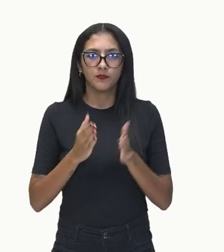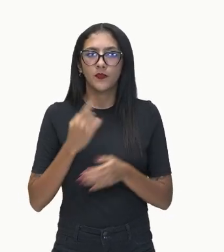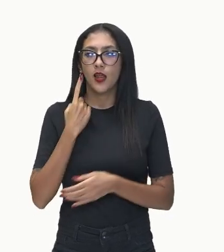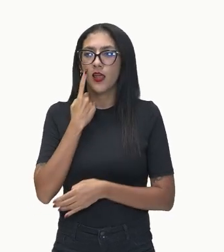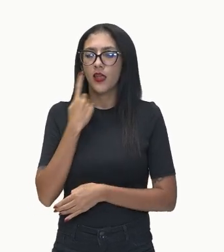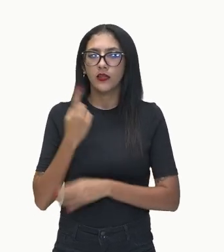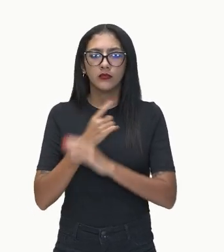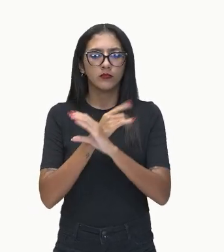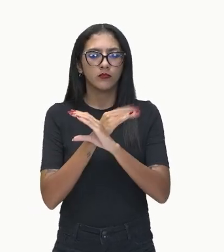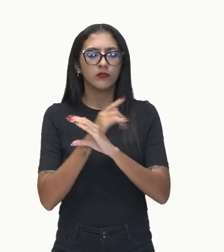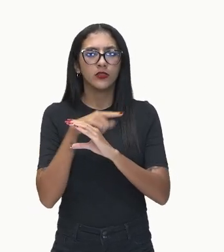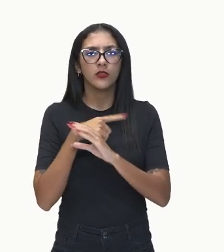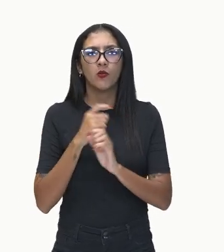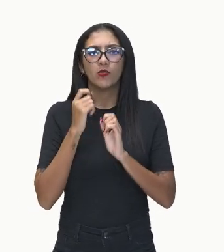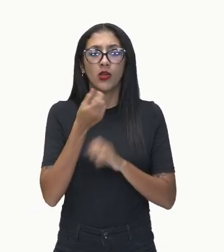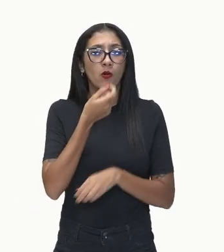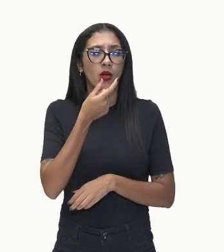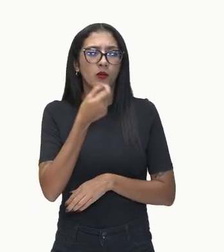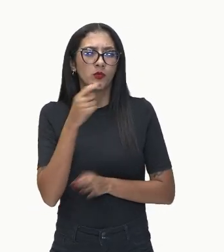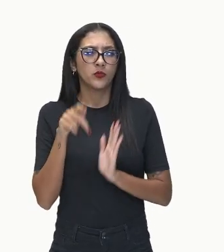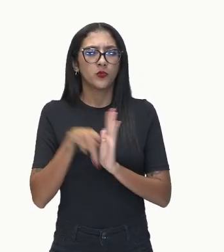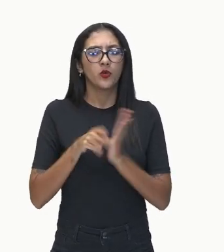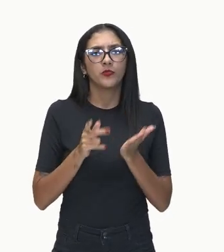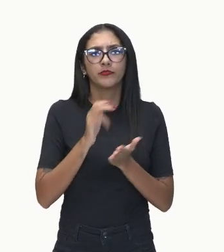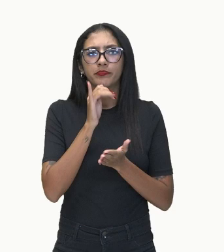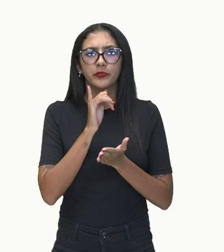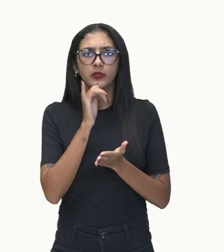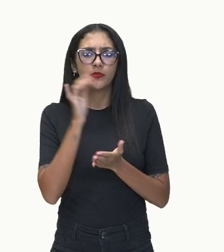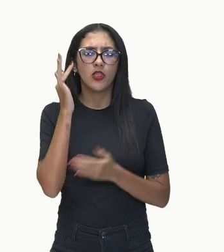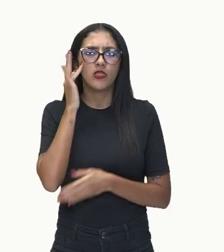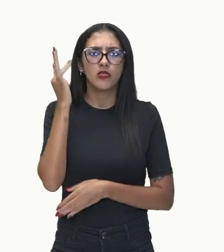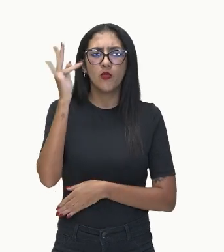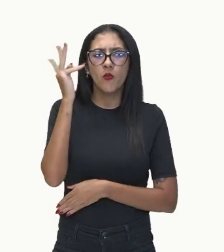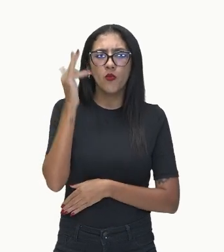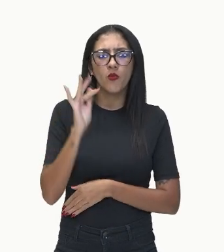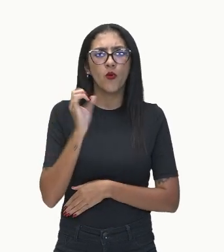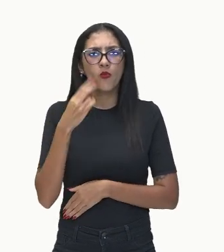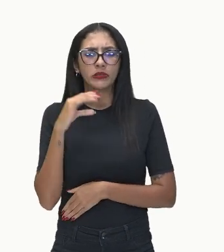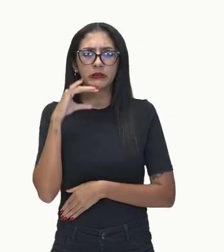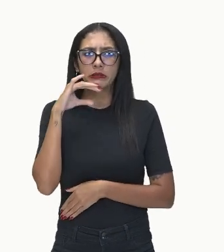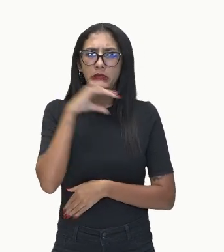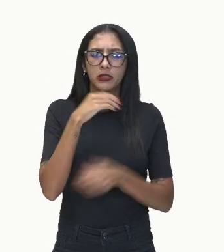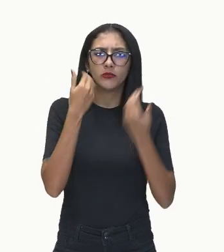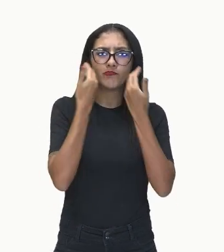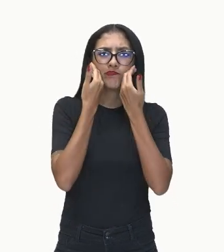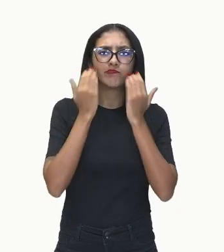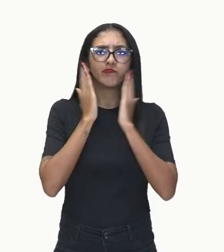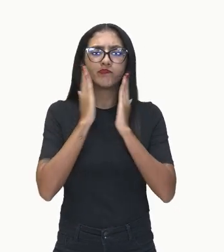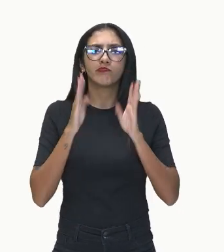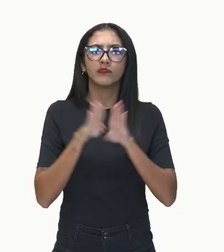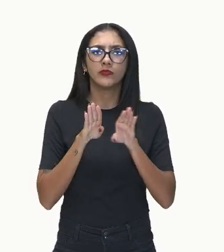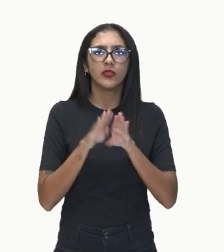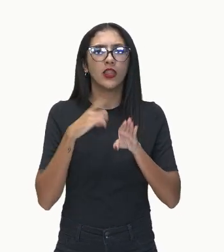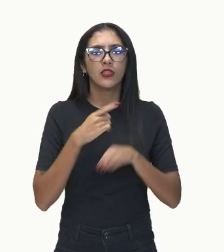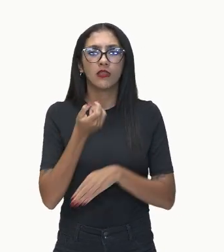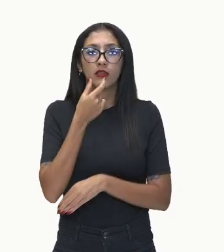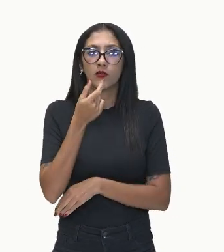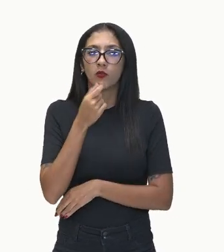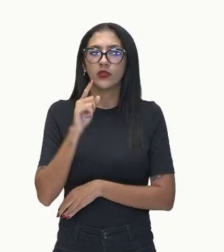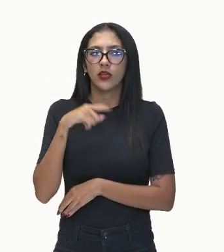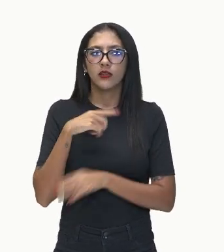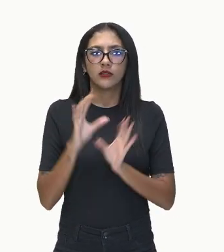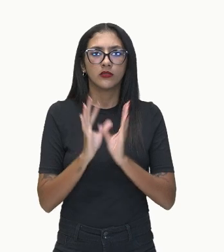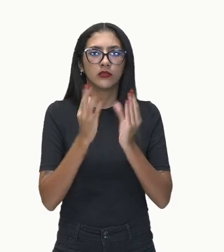um analgésico, antitérmico. Quando você está com dor de cabeça ou com febre, vai tomar um analgésico, vai tomar um antitérmico, é